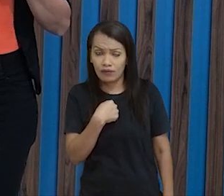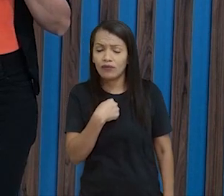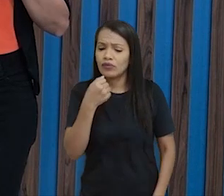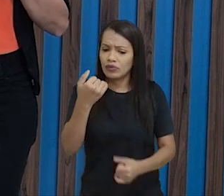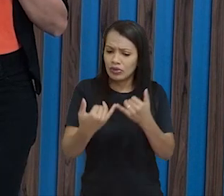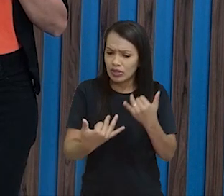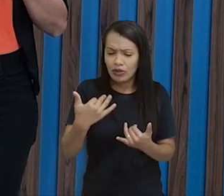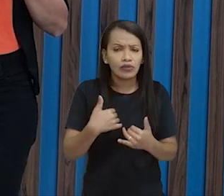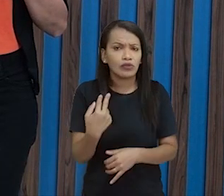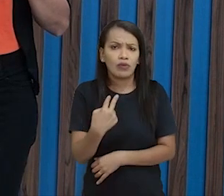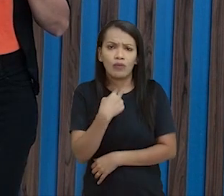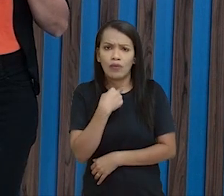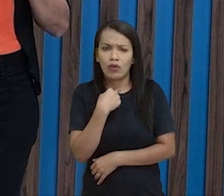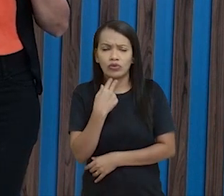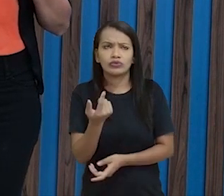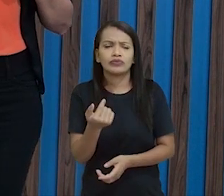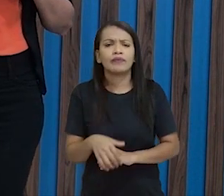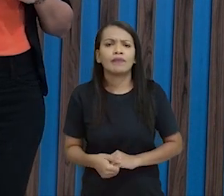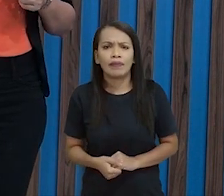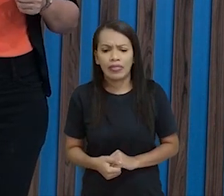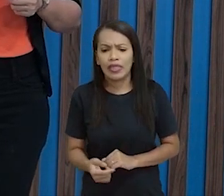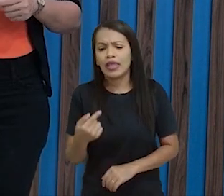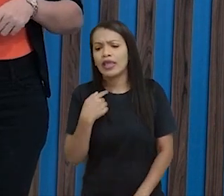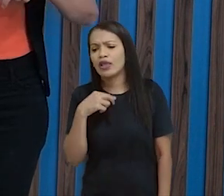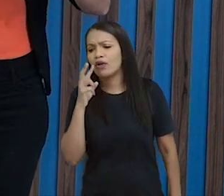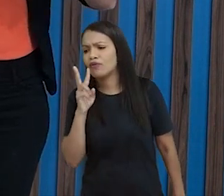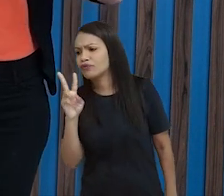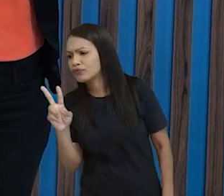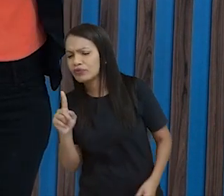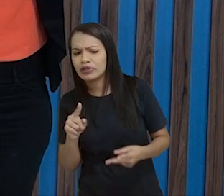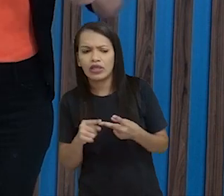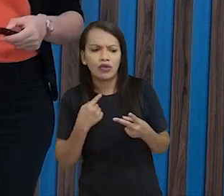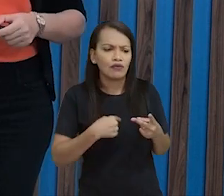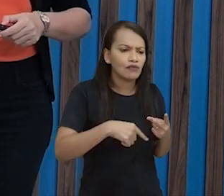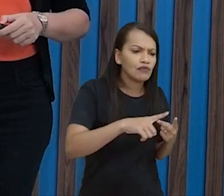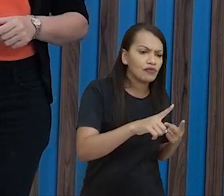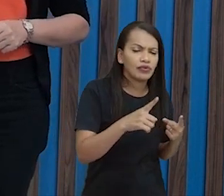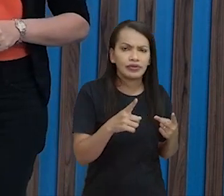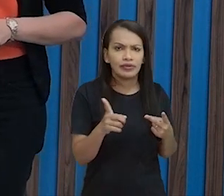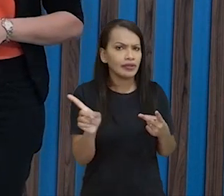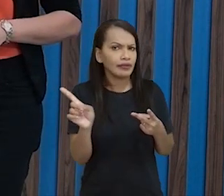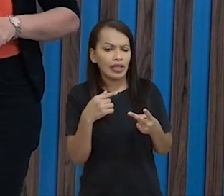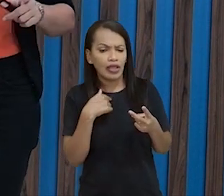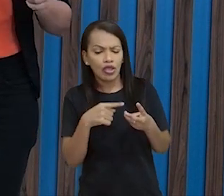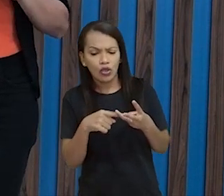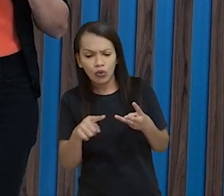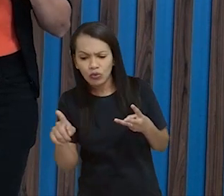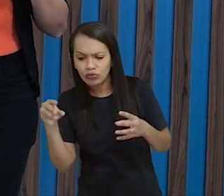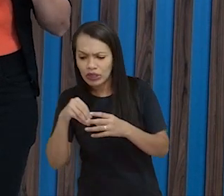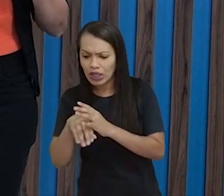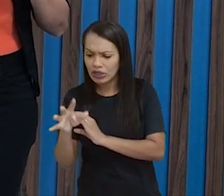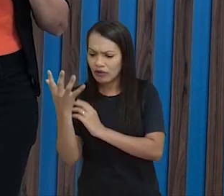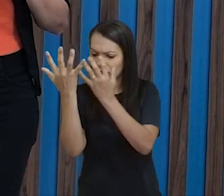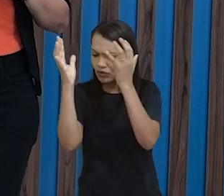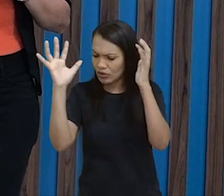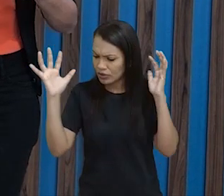Eu não vou poder falar a história assim. Eu vi, eu fui, eu estava na floresta. Não poderei